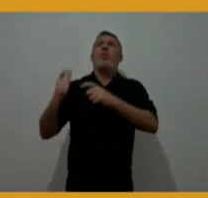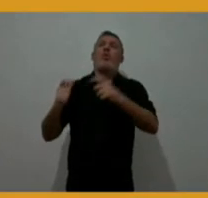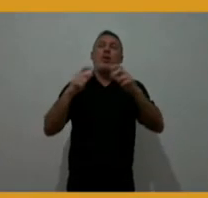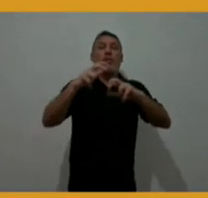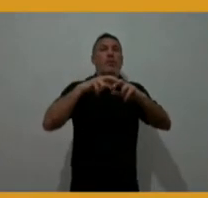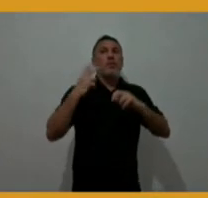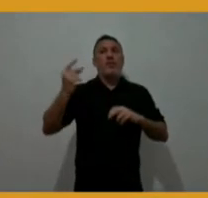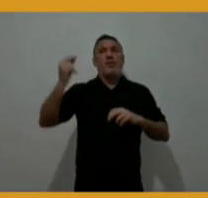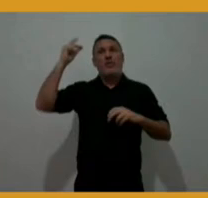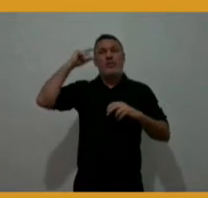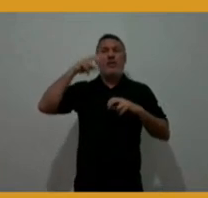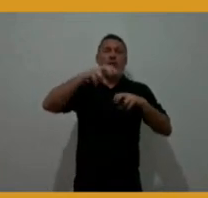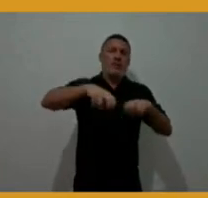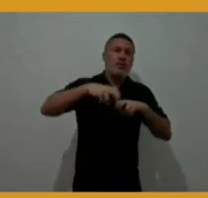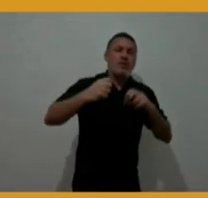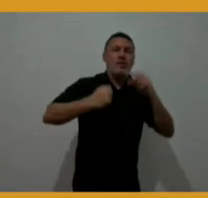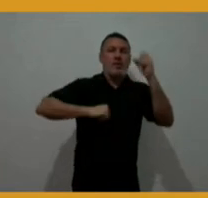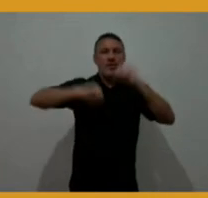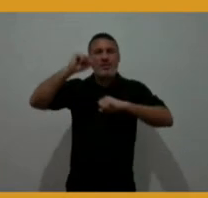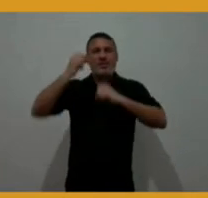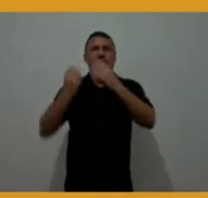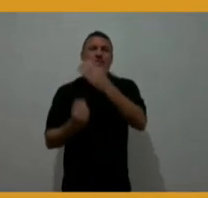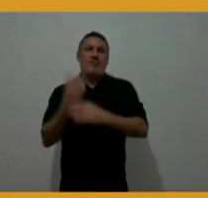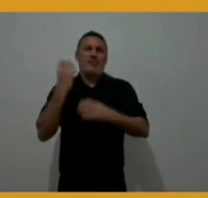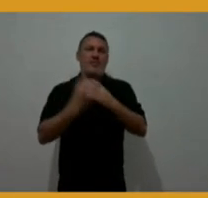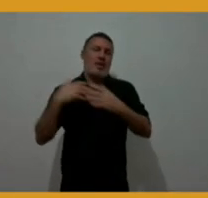que aqui se mantiveram.